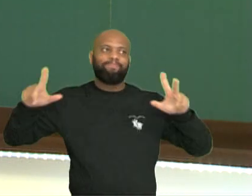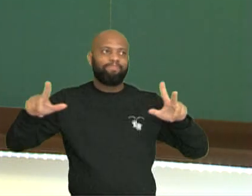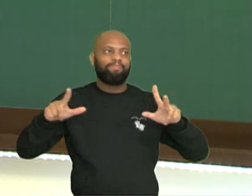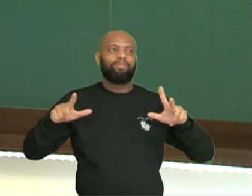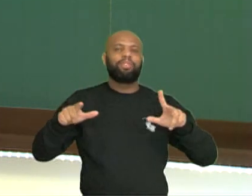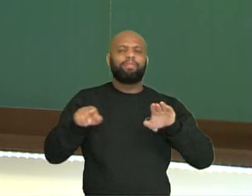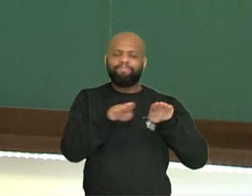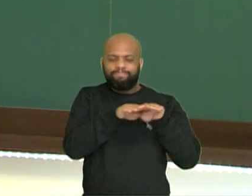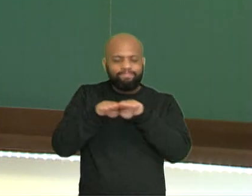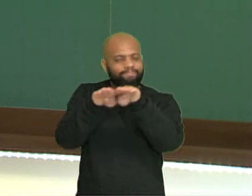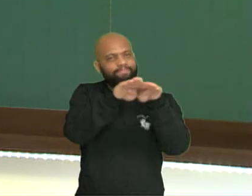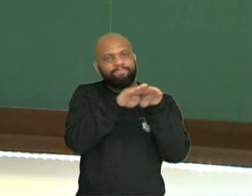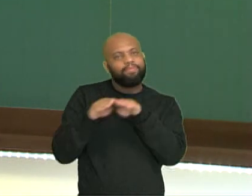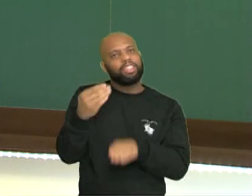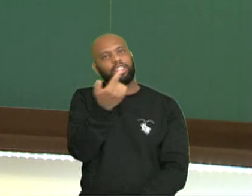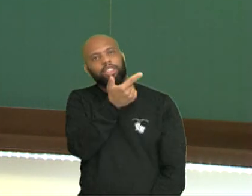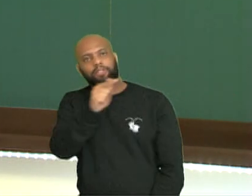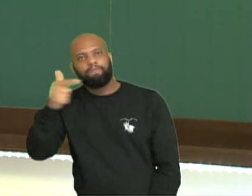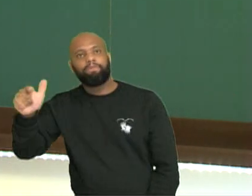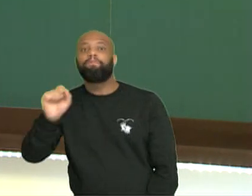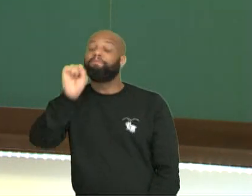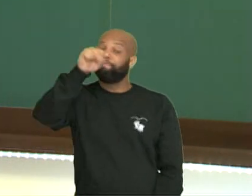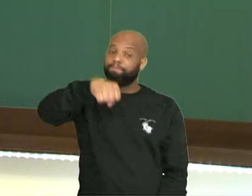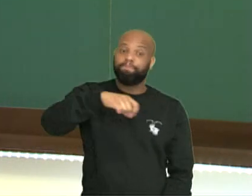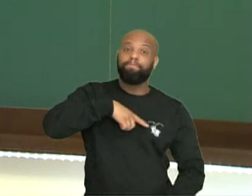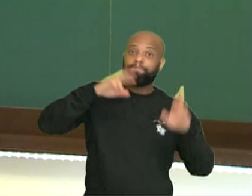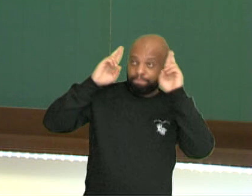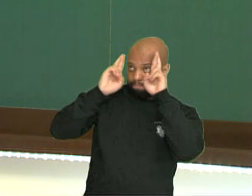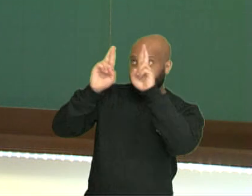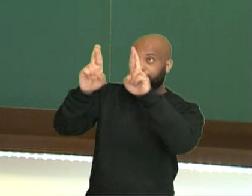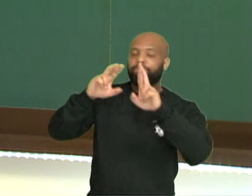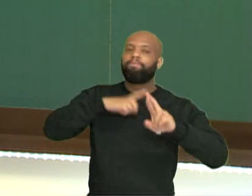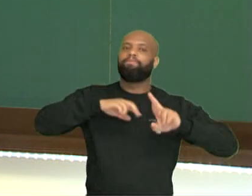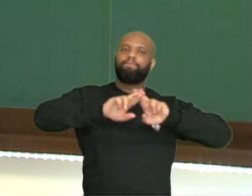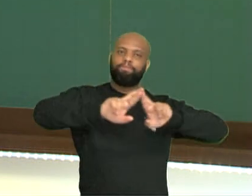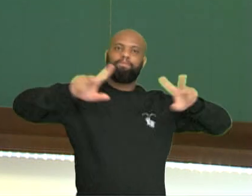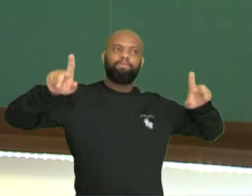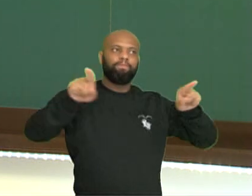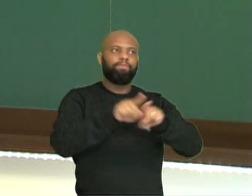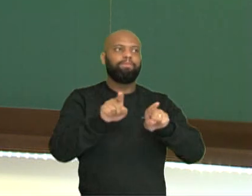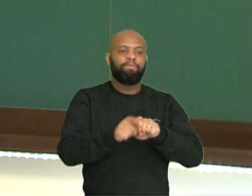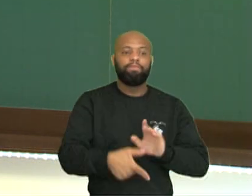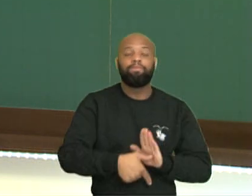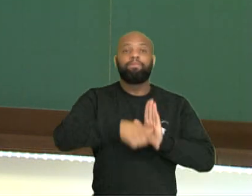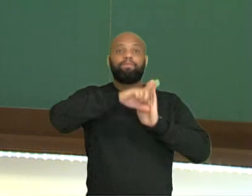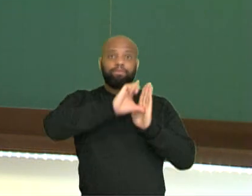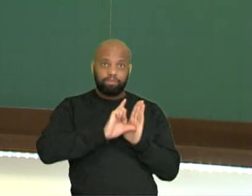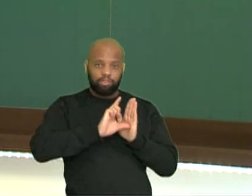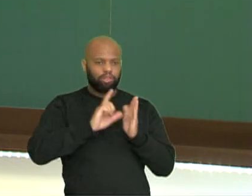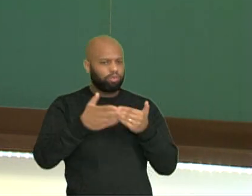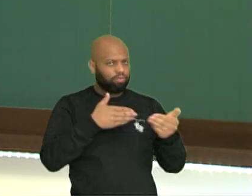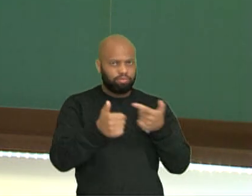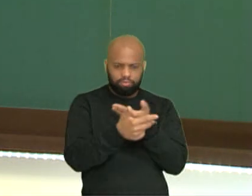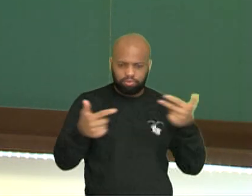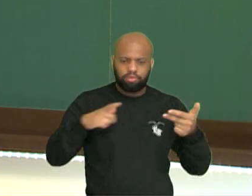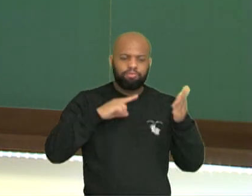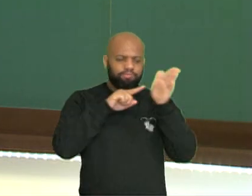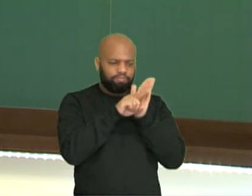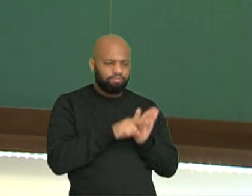uma homogeneidade e que nós temos sim que respeitar essas diferenças e, antes de qualquer coisa,